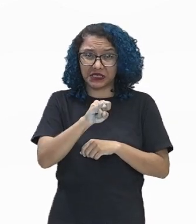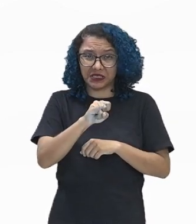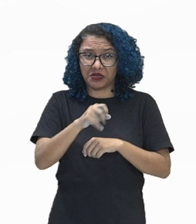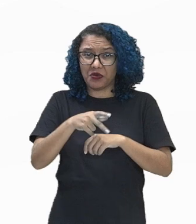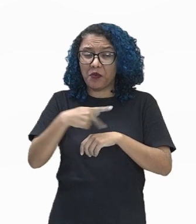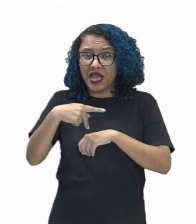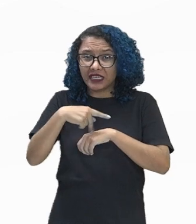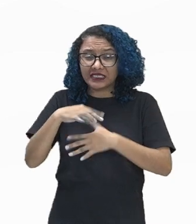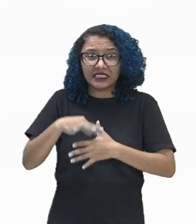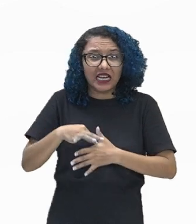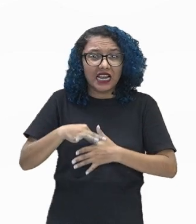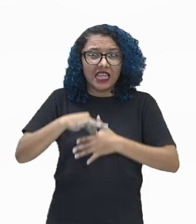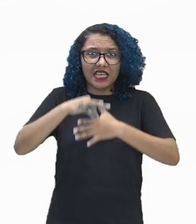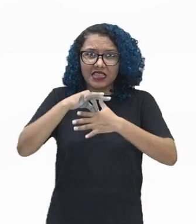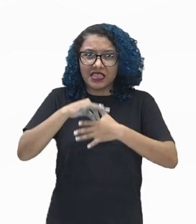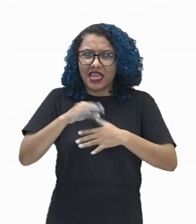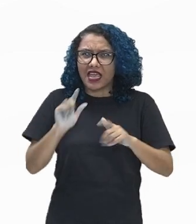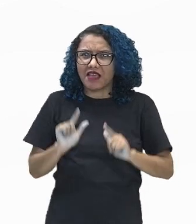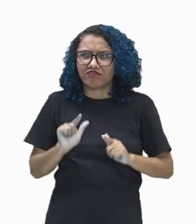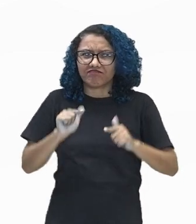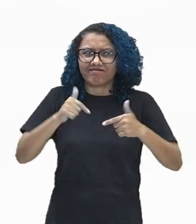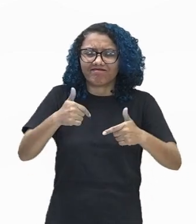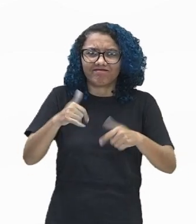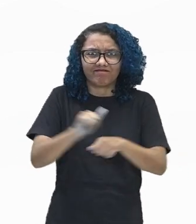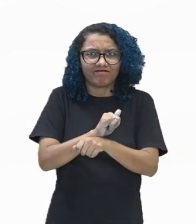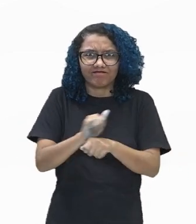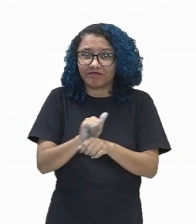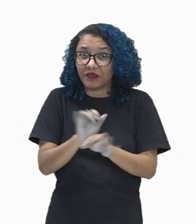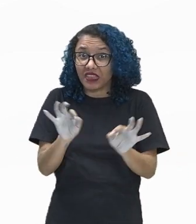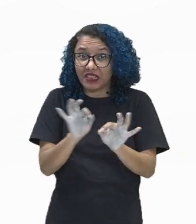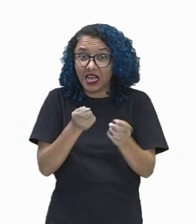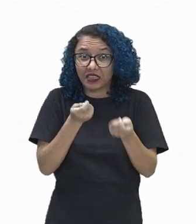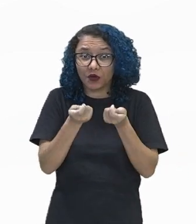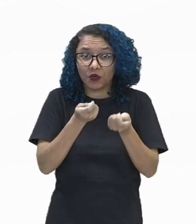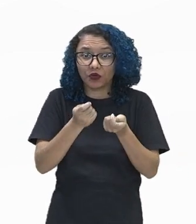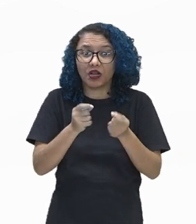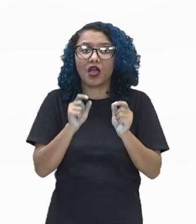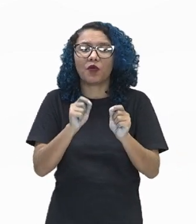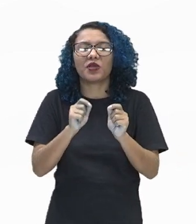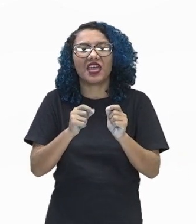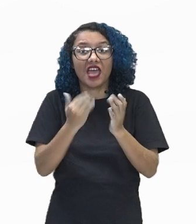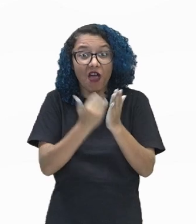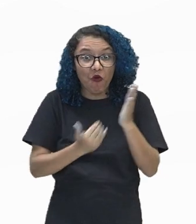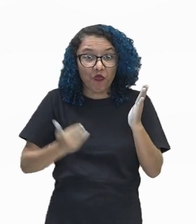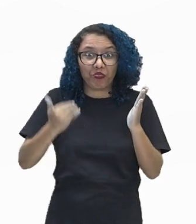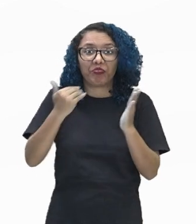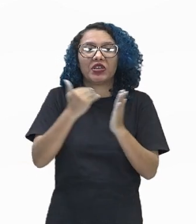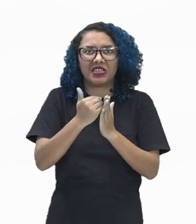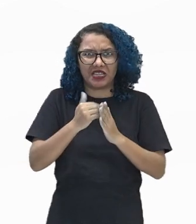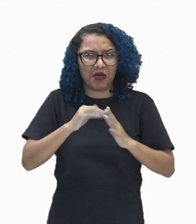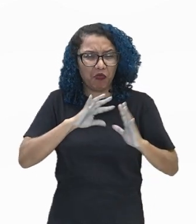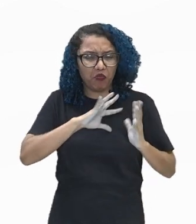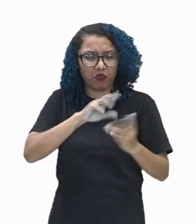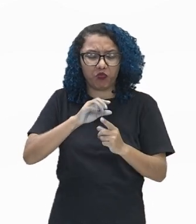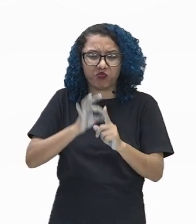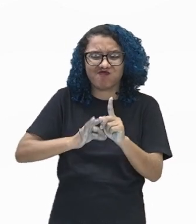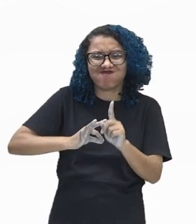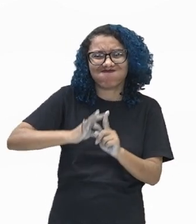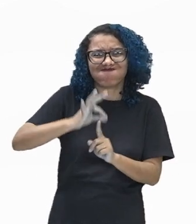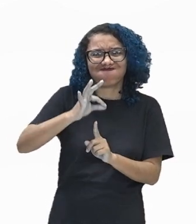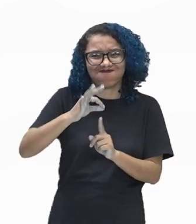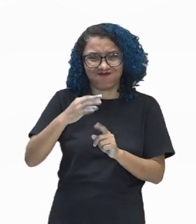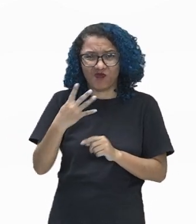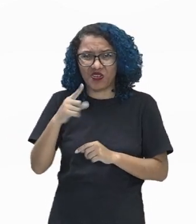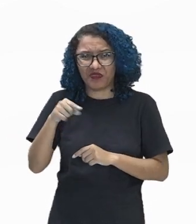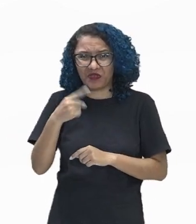nós teremos um aumento de 4,1 a 4,8 graus no planeta todo. Você consegue ver